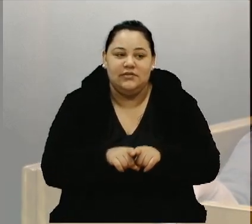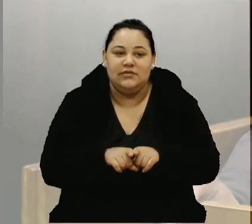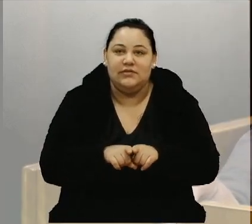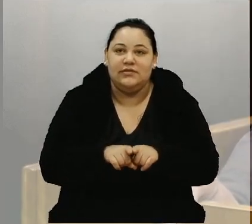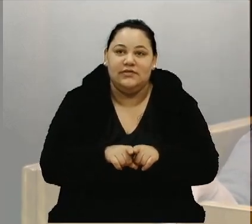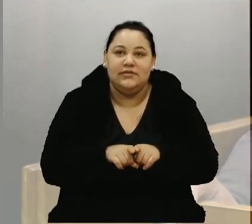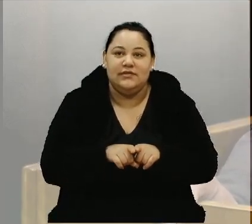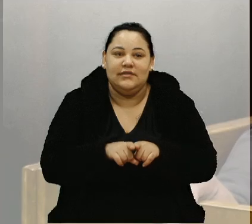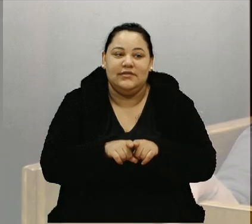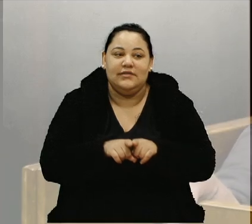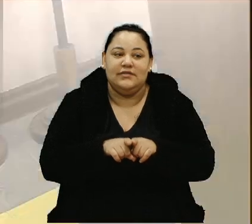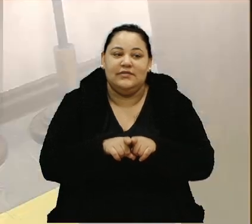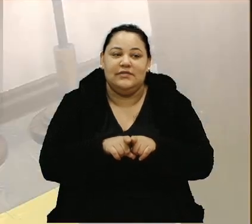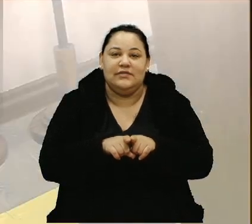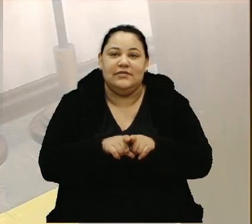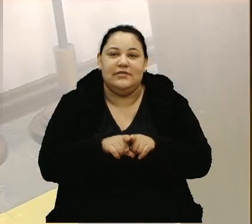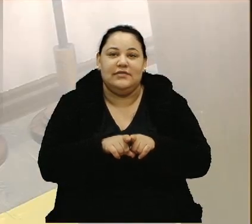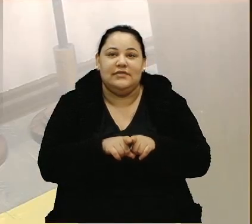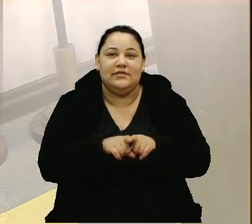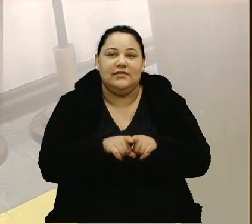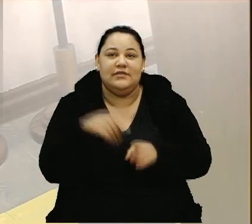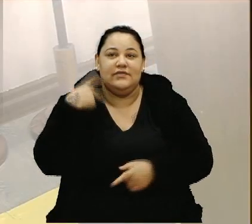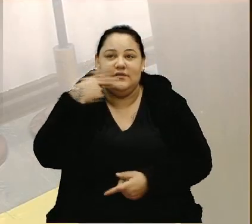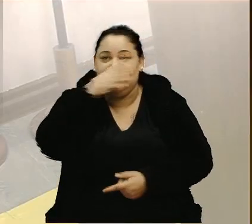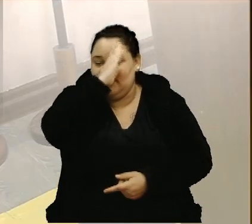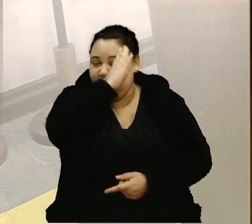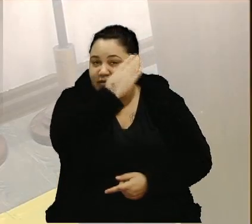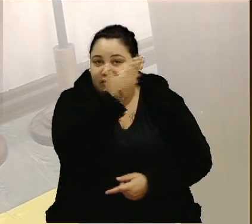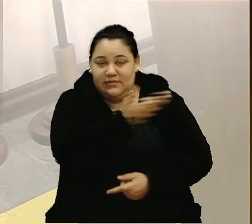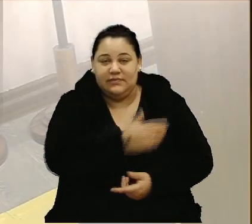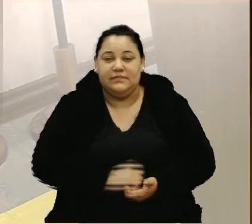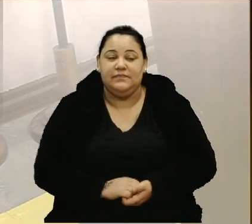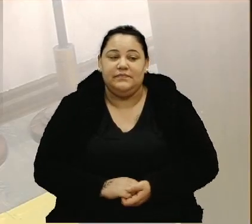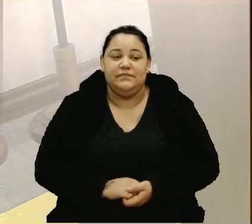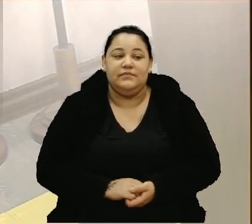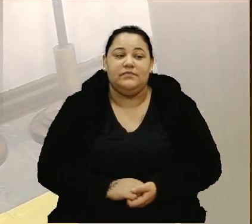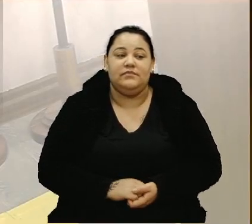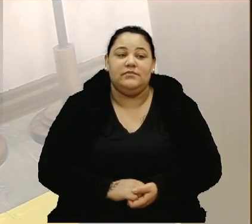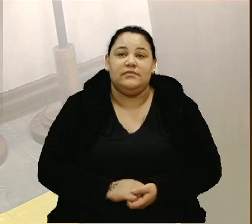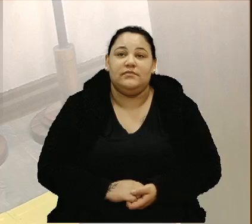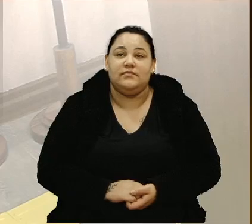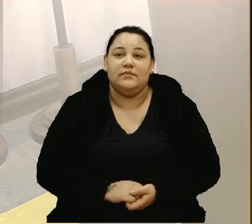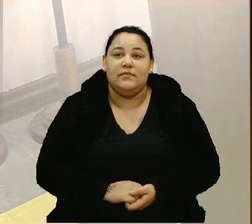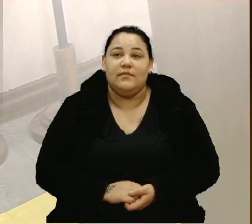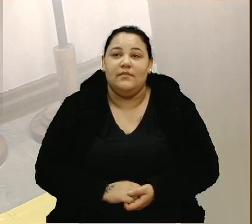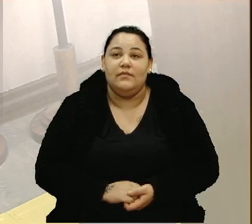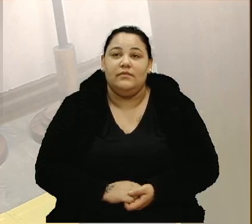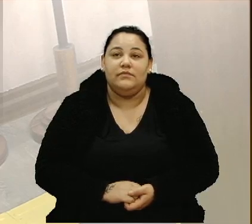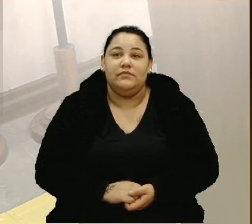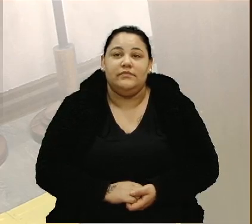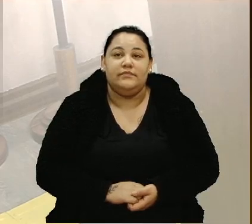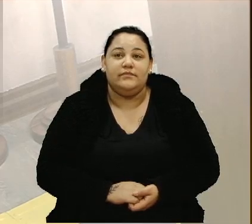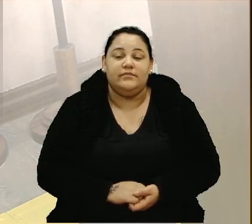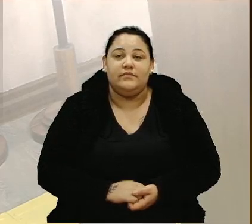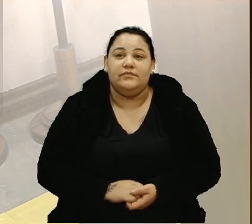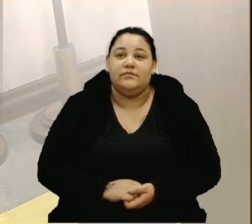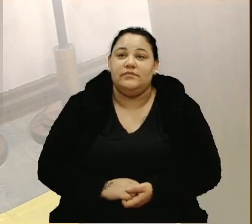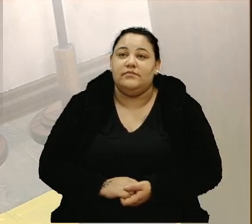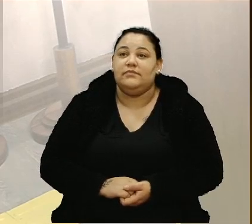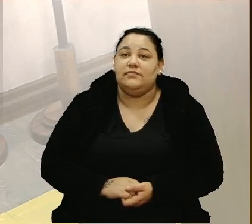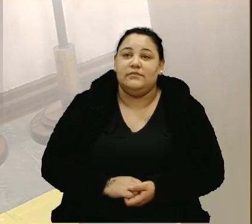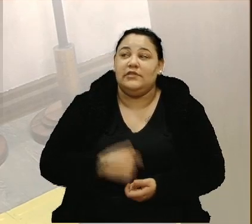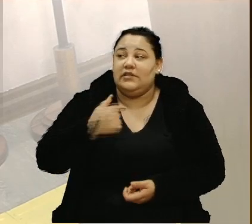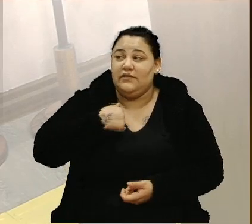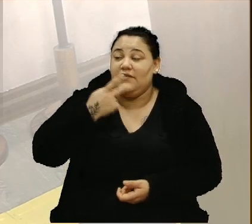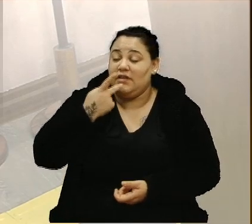Quem foi primeiro? Vereador Bressan, lá do Esplanada. Obrigado, vereador Lucas. O que a gente está falando, e eu cobro sempre